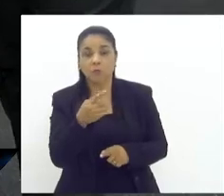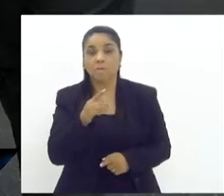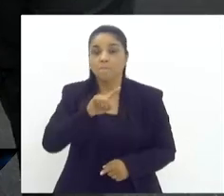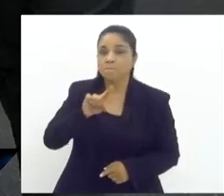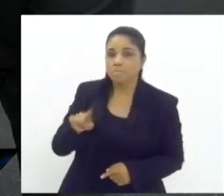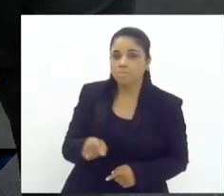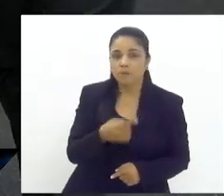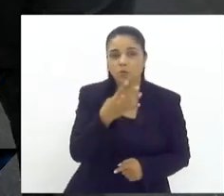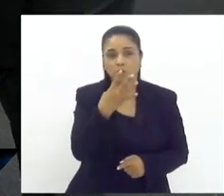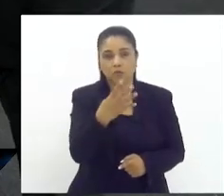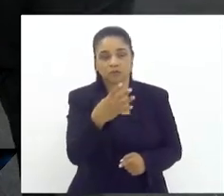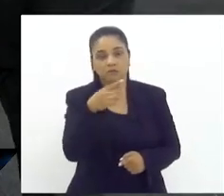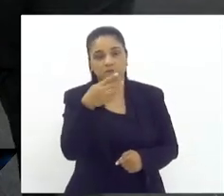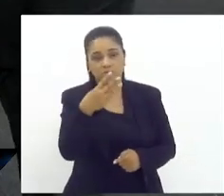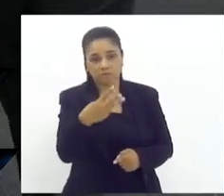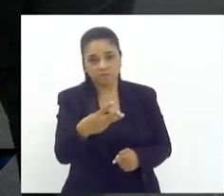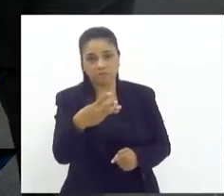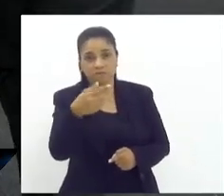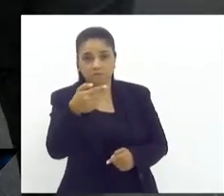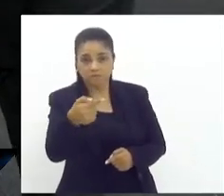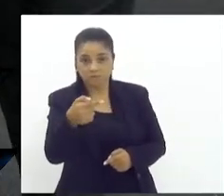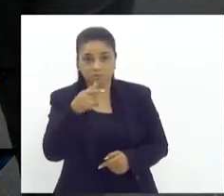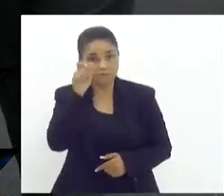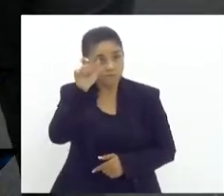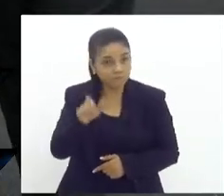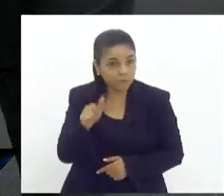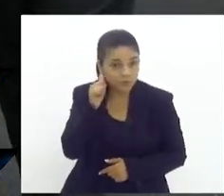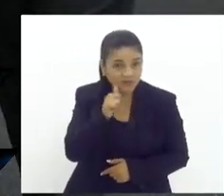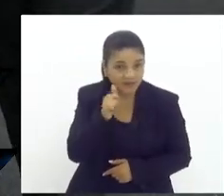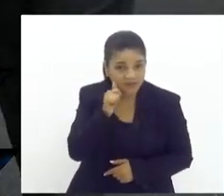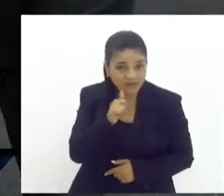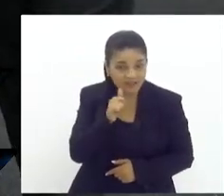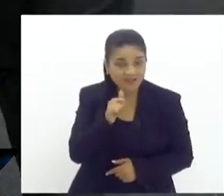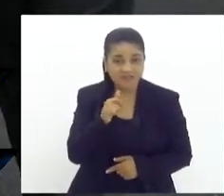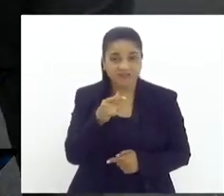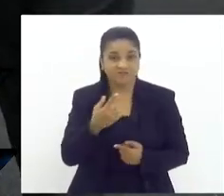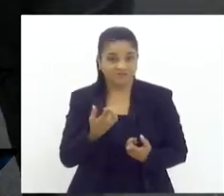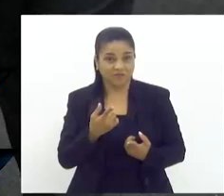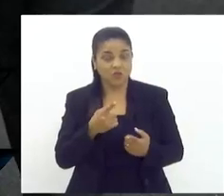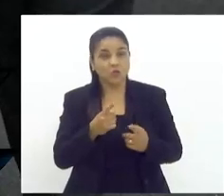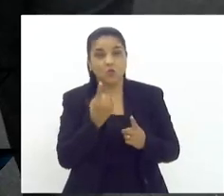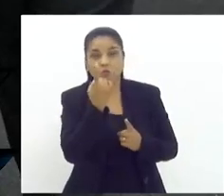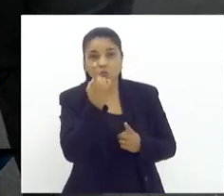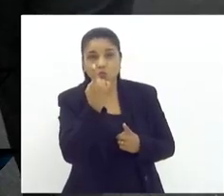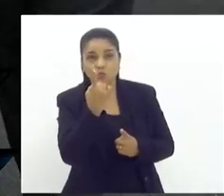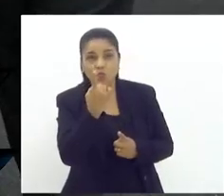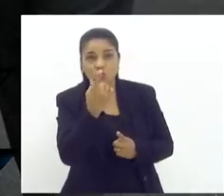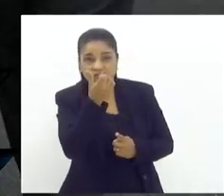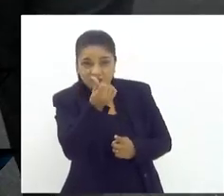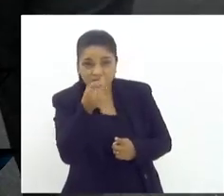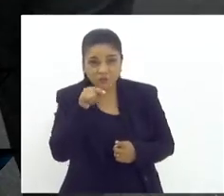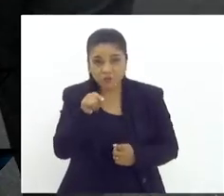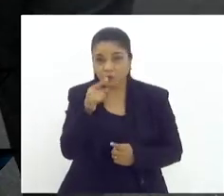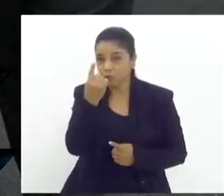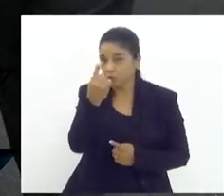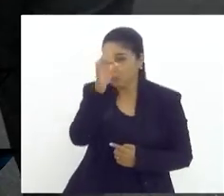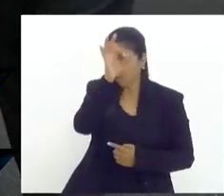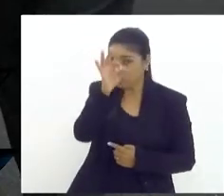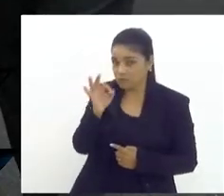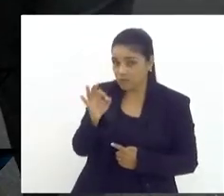1437 mulheres isso representou um crescimento de 6.1 por cento em relação